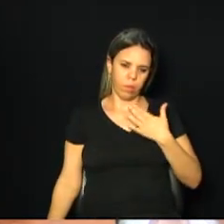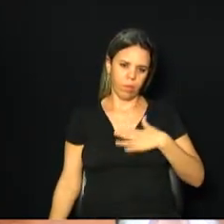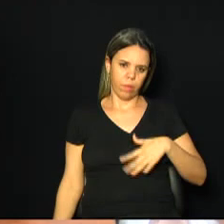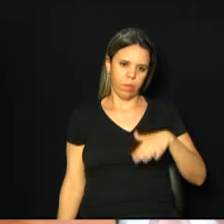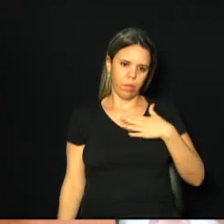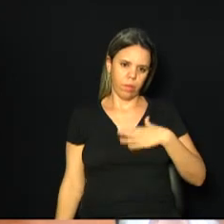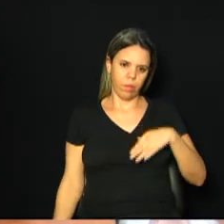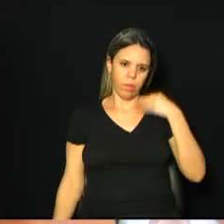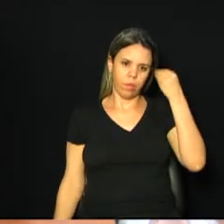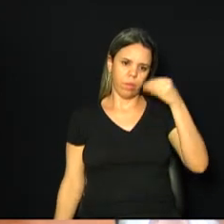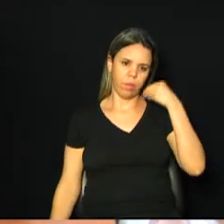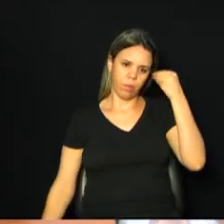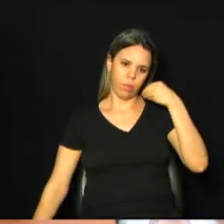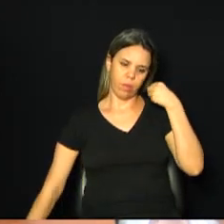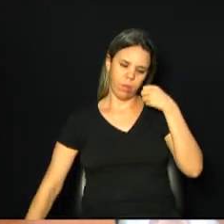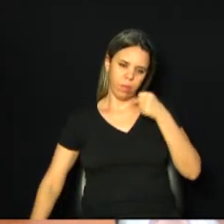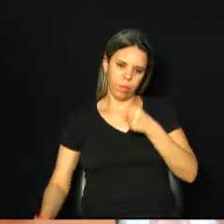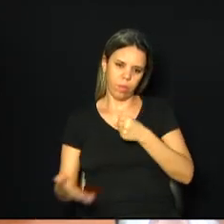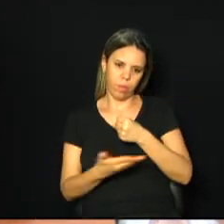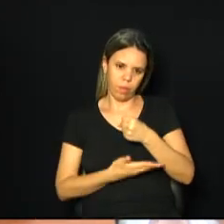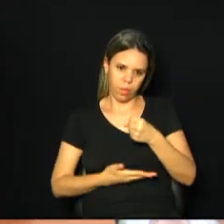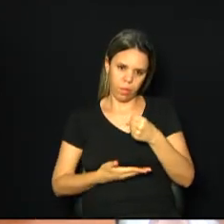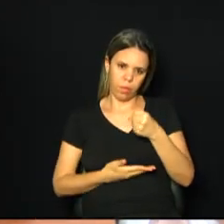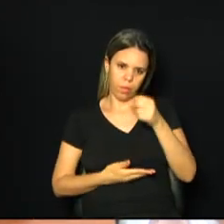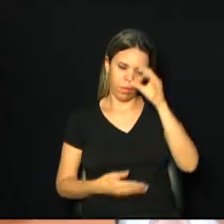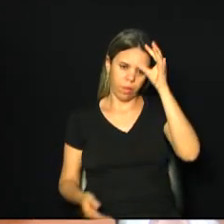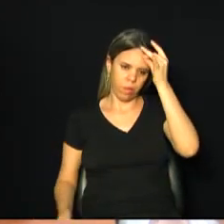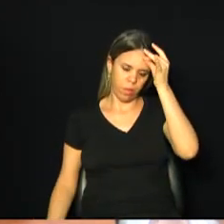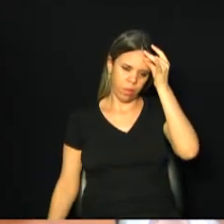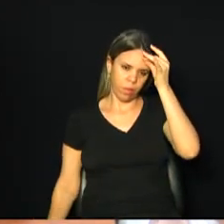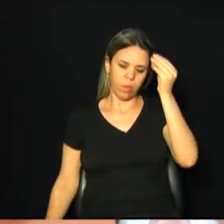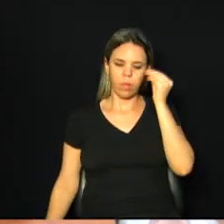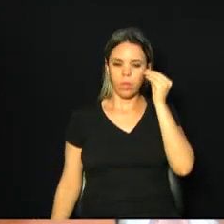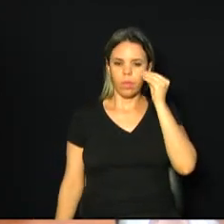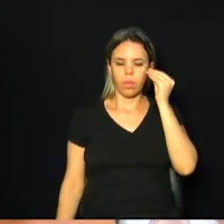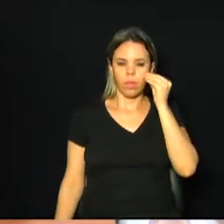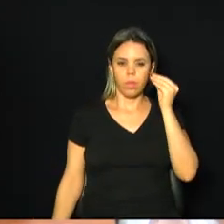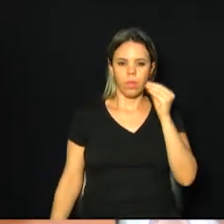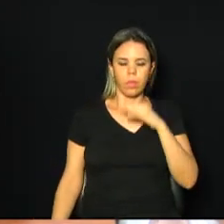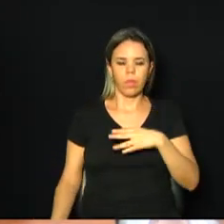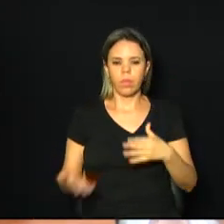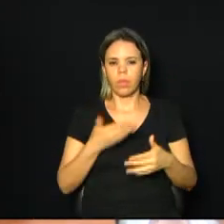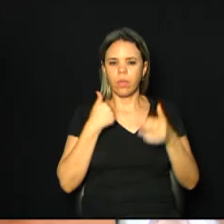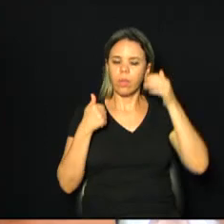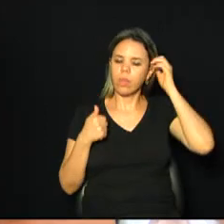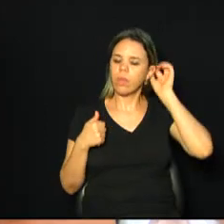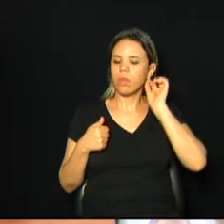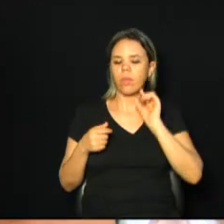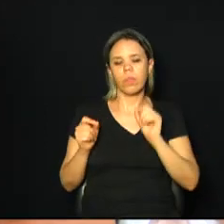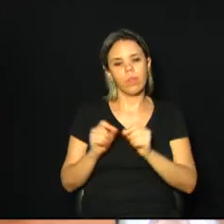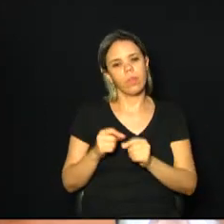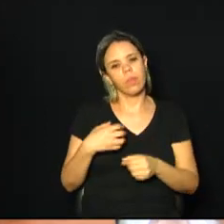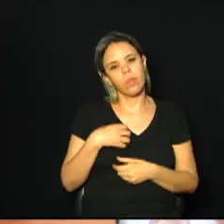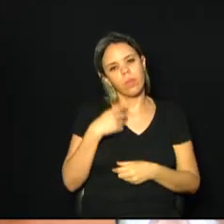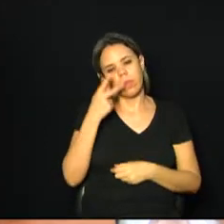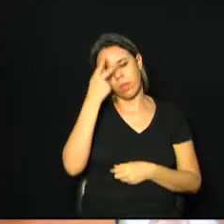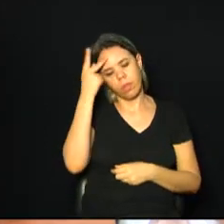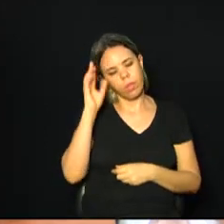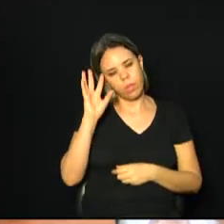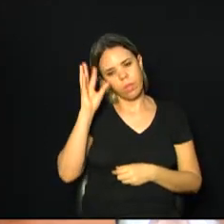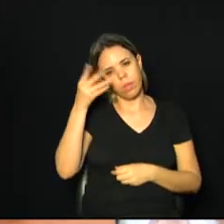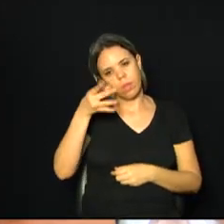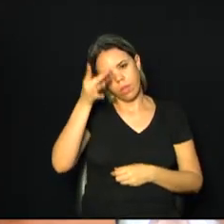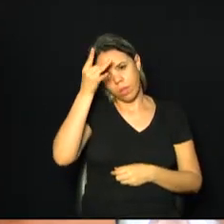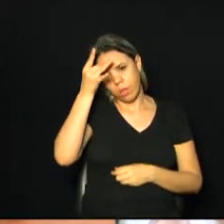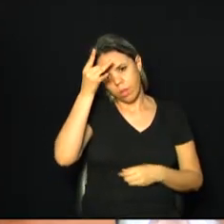um conhecimento básico para você se adequar. Então, a gente vai tentar fazer isso da menor maneira possível, de um jeito que as pessoas possam